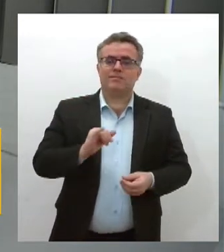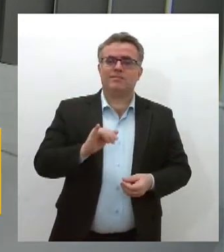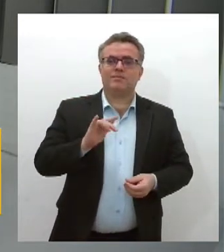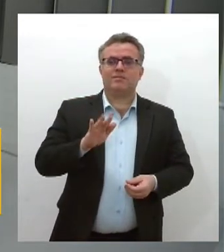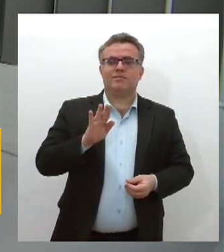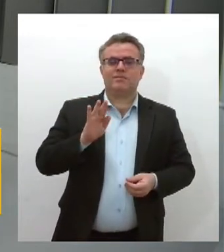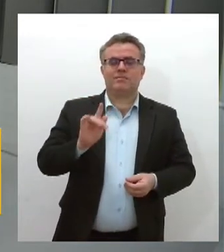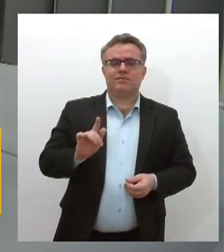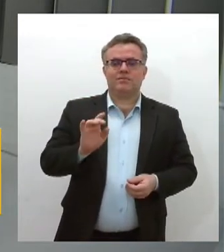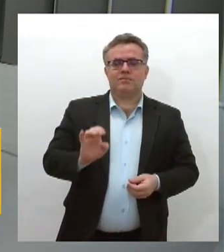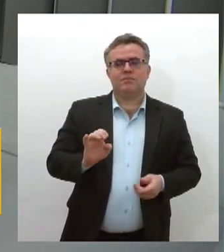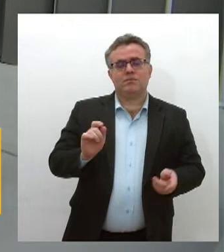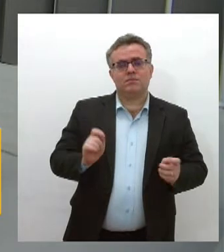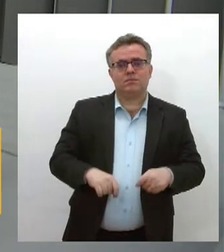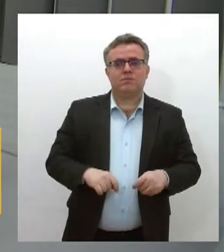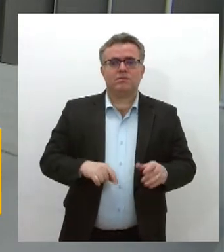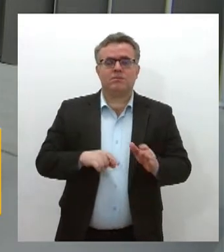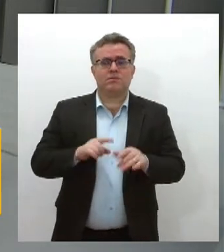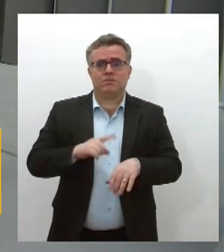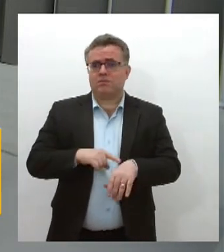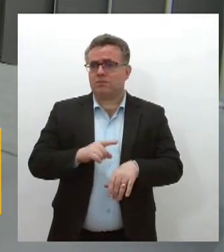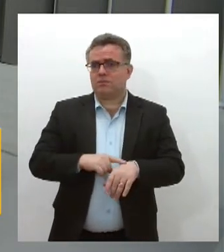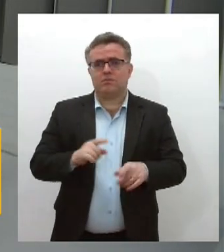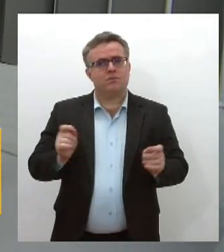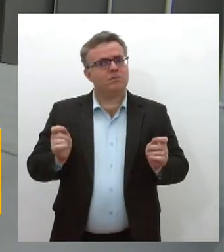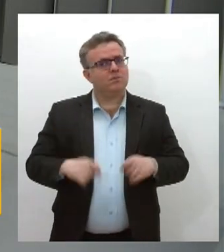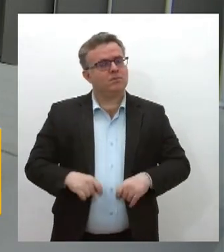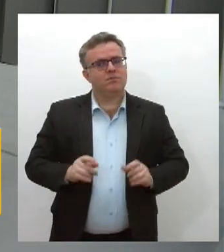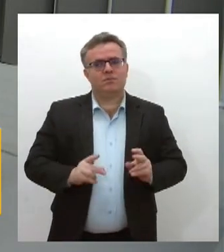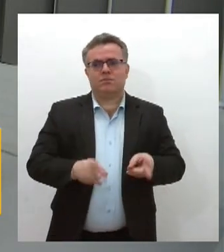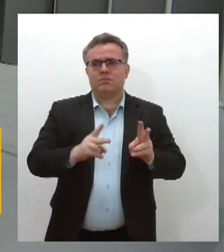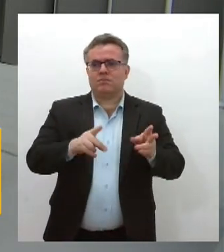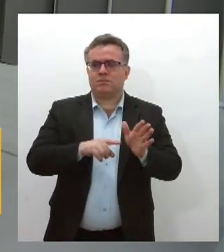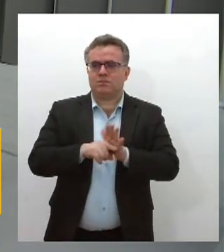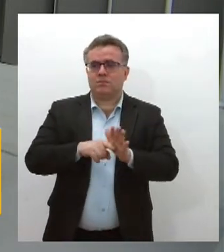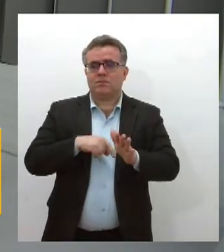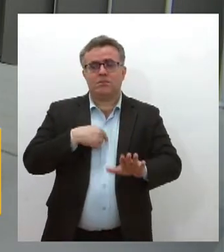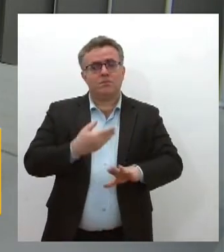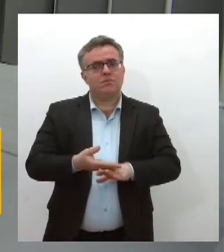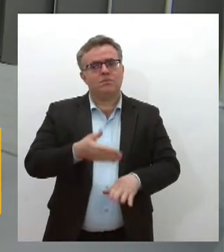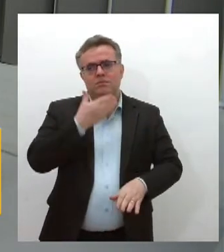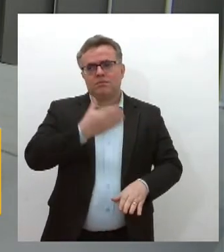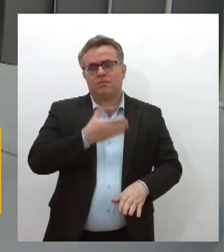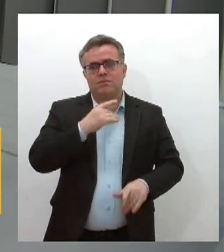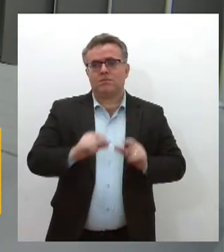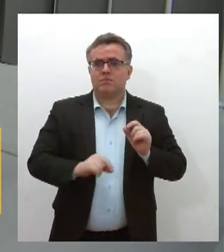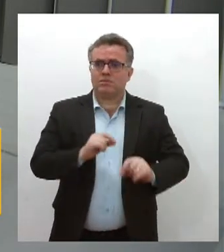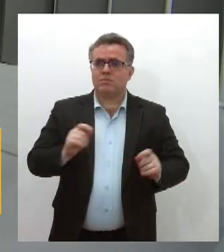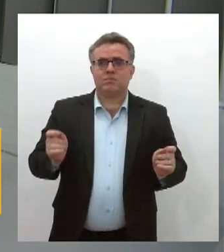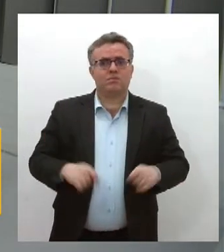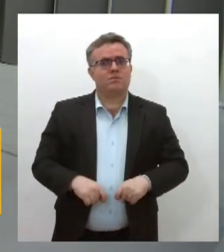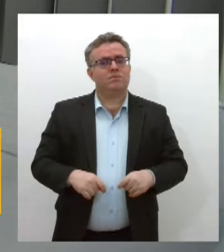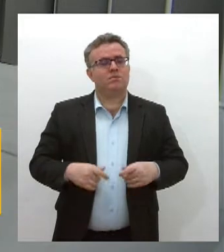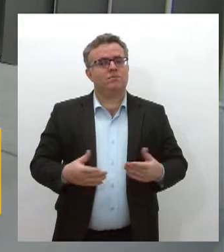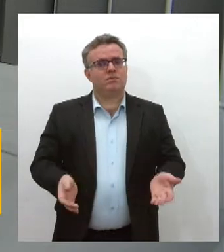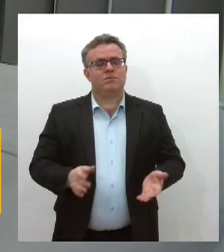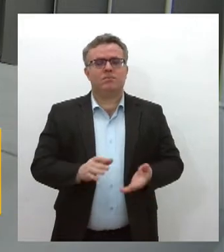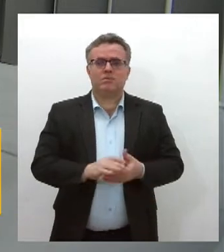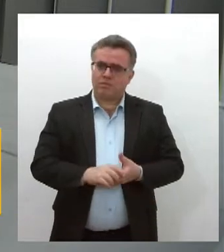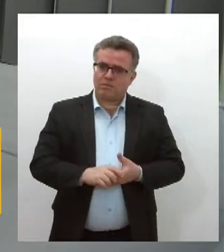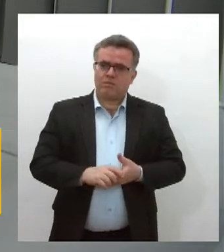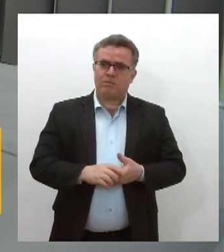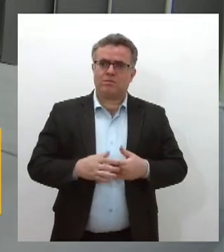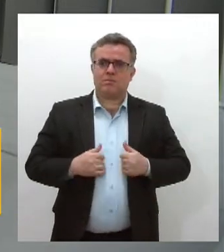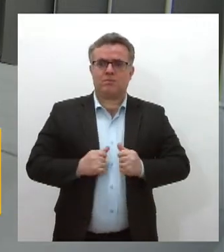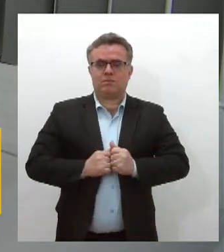mais tempo também para terminar essa pesquisa até dezembro. Mas como é que está esse balanço aqui?